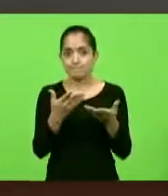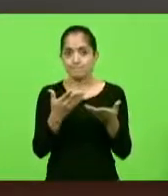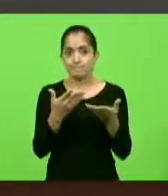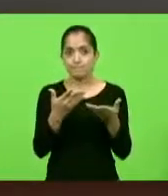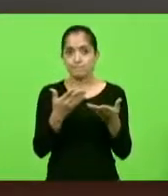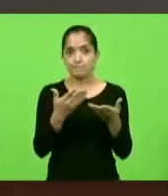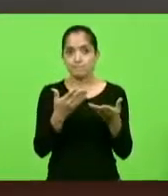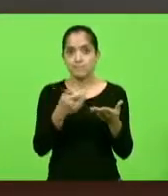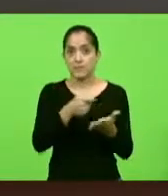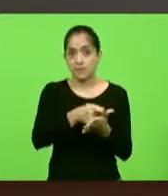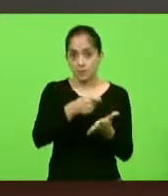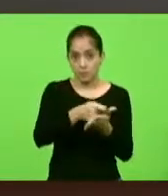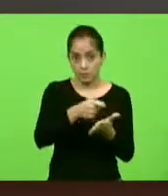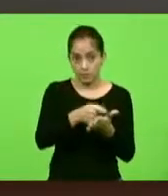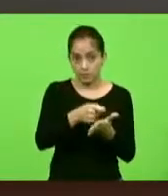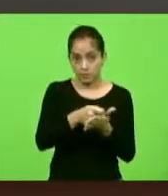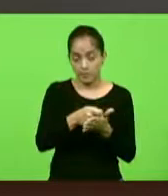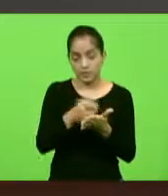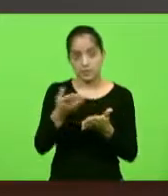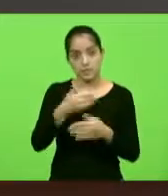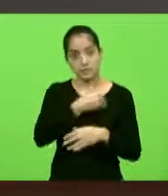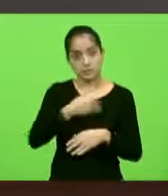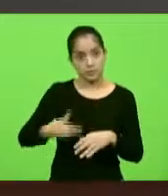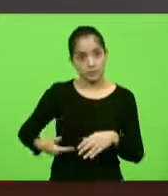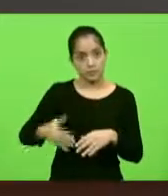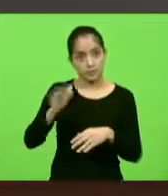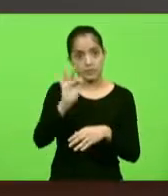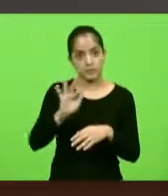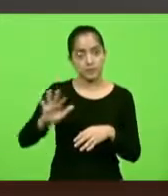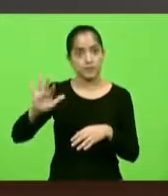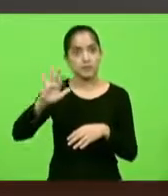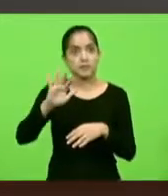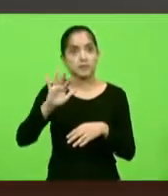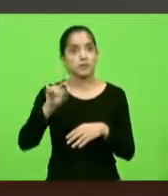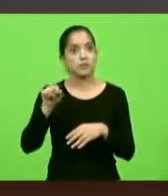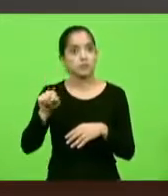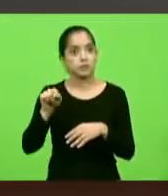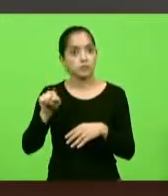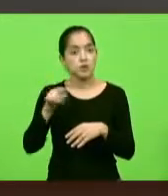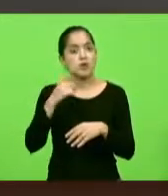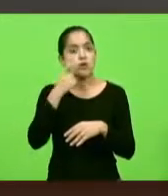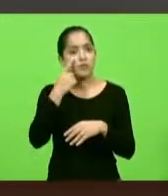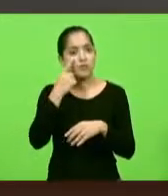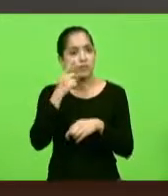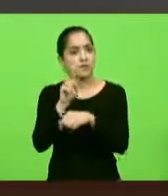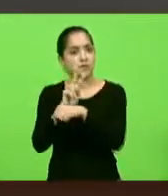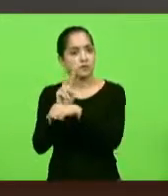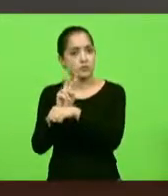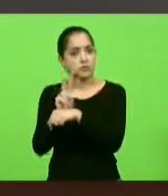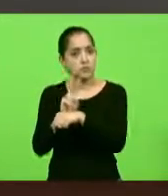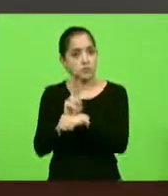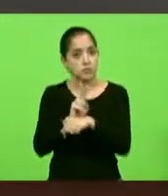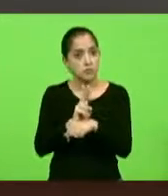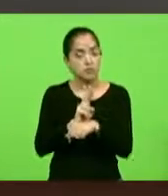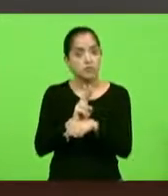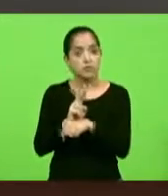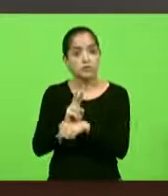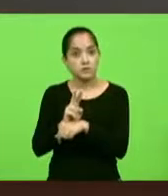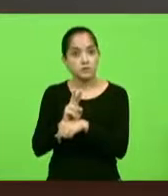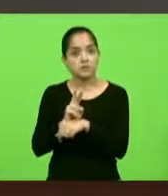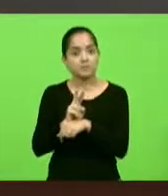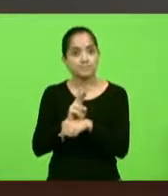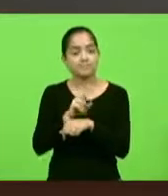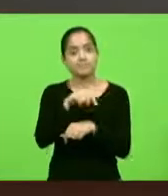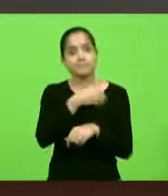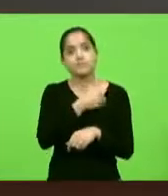da cobrança do governo federal, eu vou ficar de olho no governo do